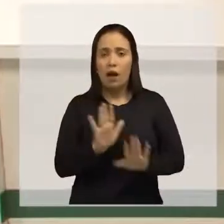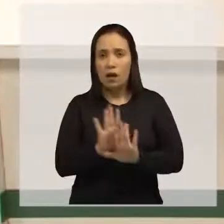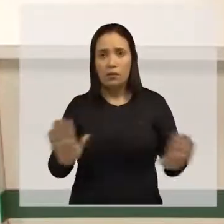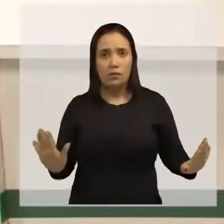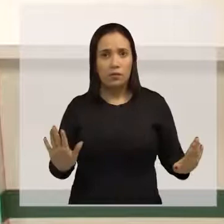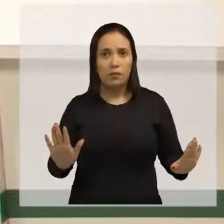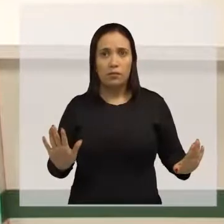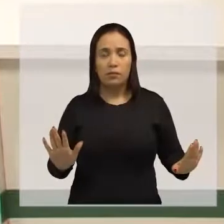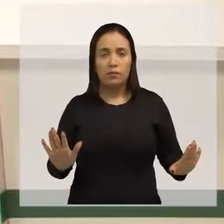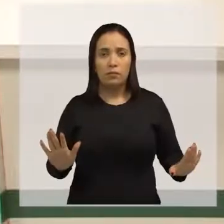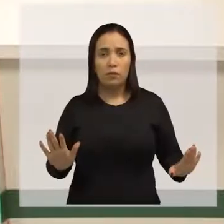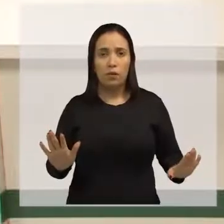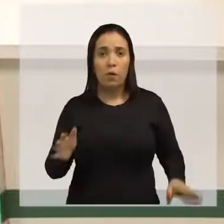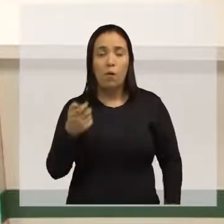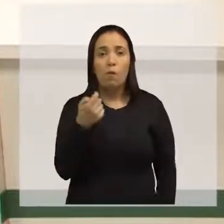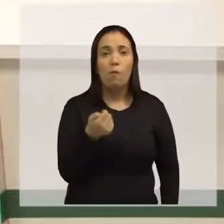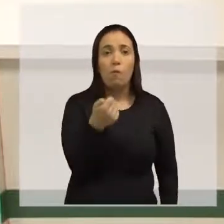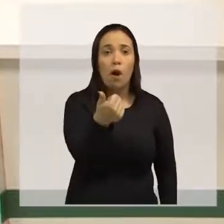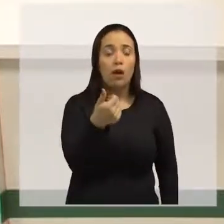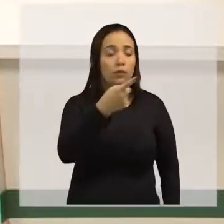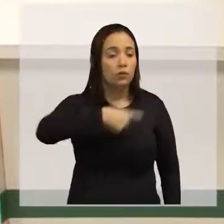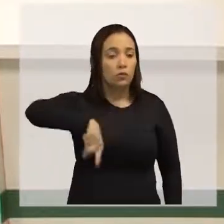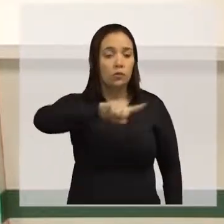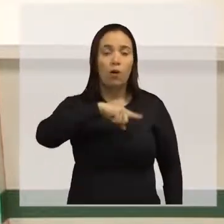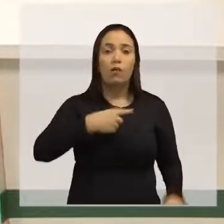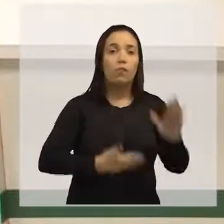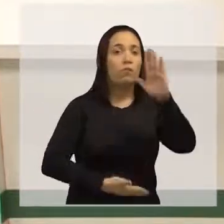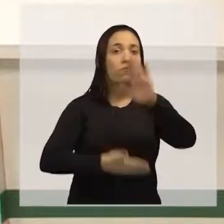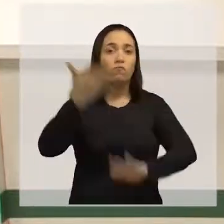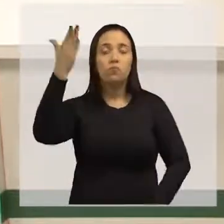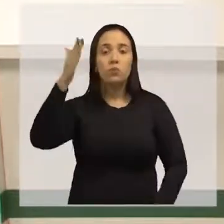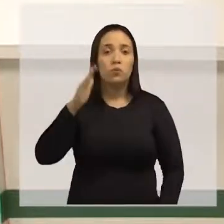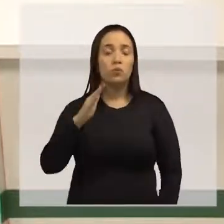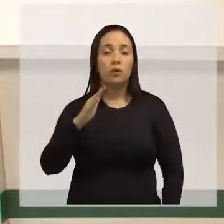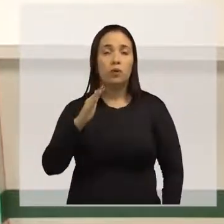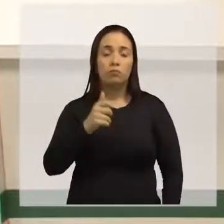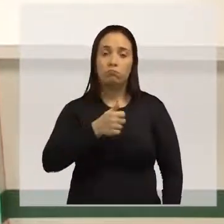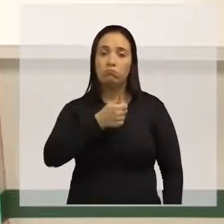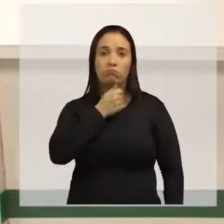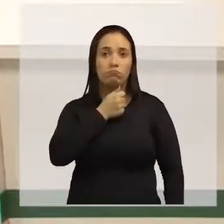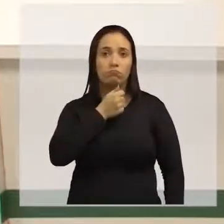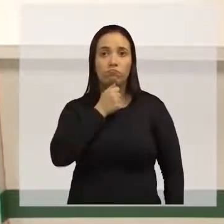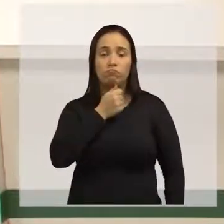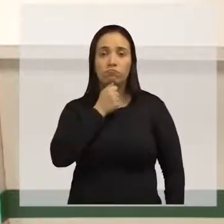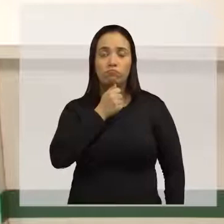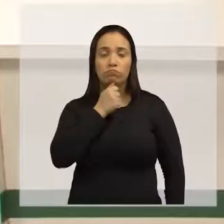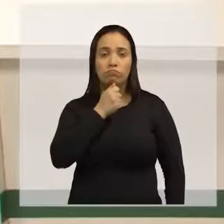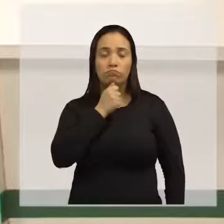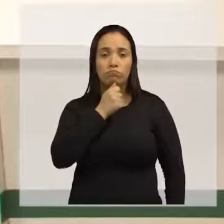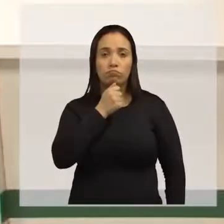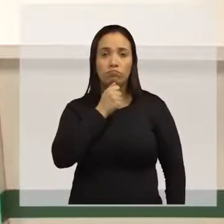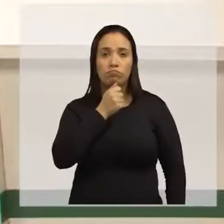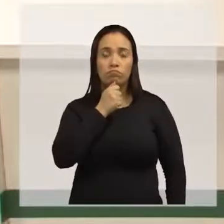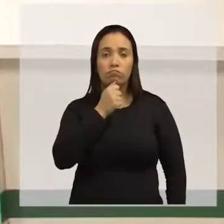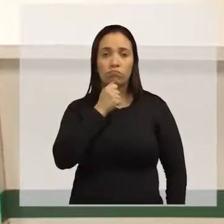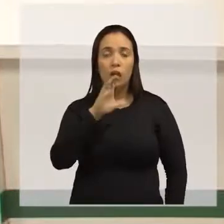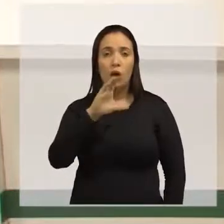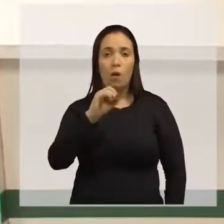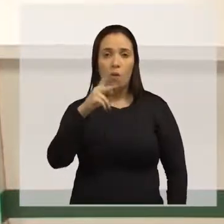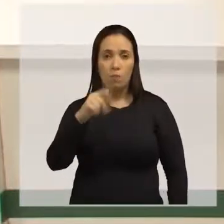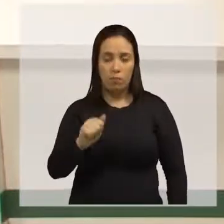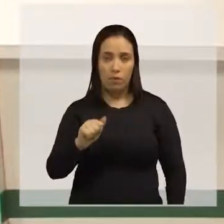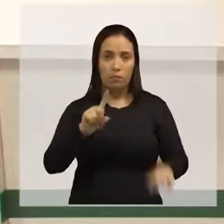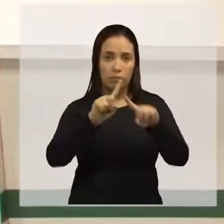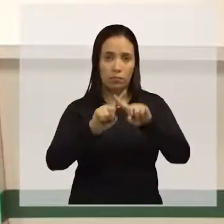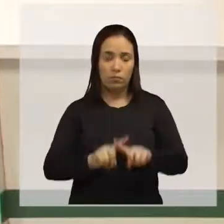não ir para a Copa da Rússia. Também, pelo amor de Deus, A gente era o sétimo, era o sétimo, era o Você perde uma Copa em casa